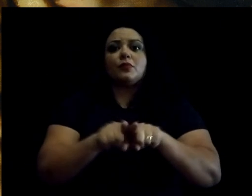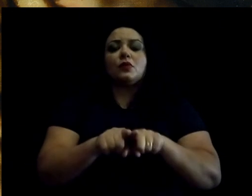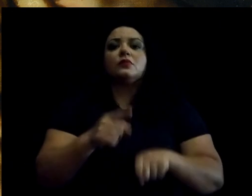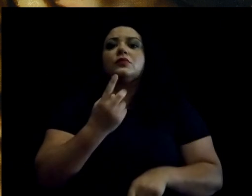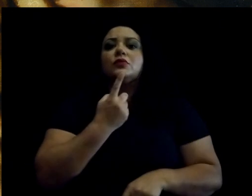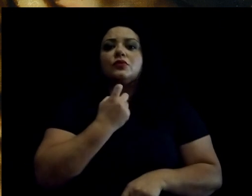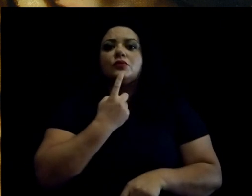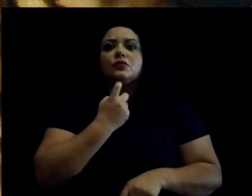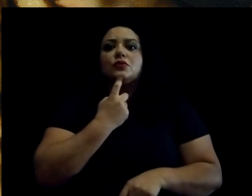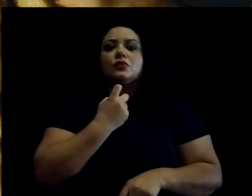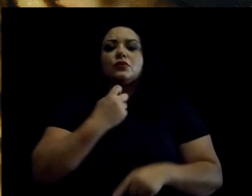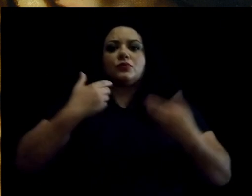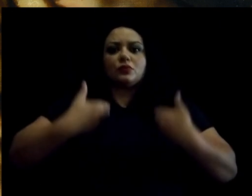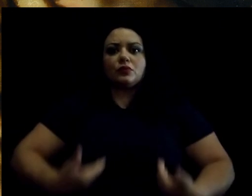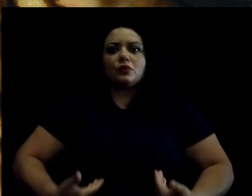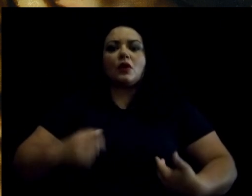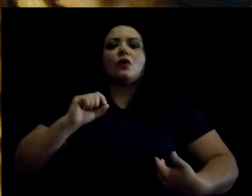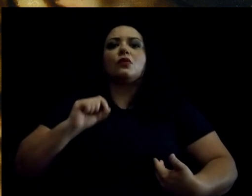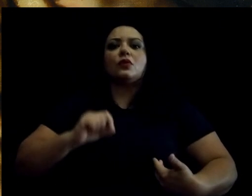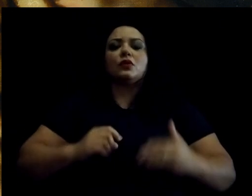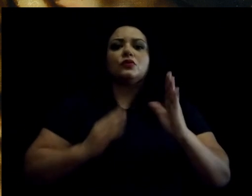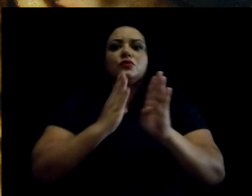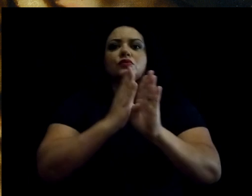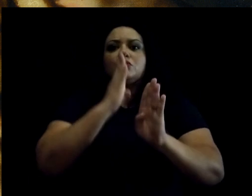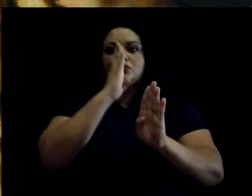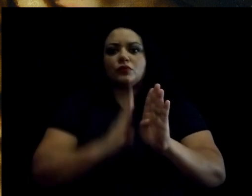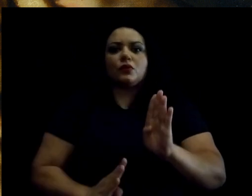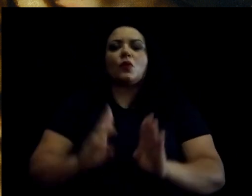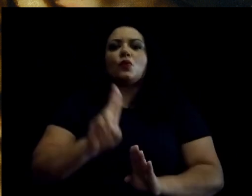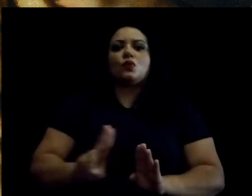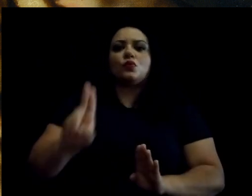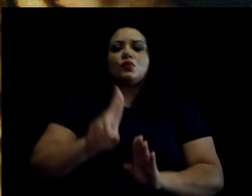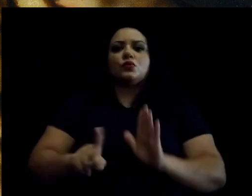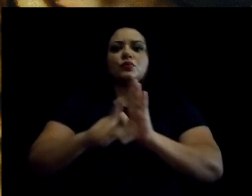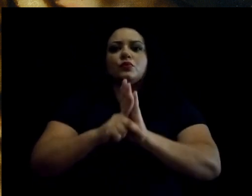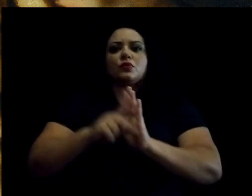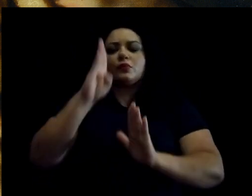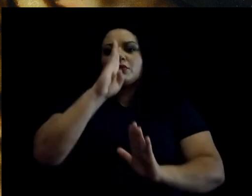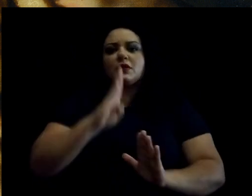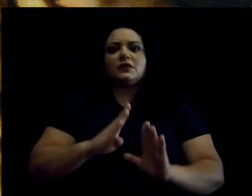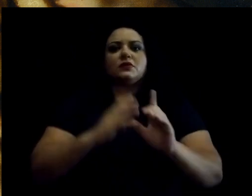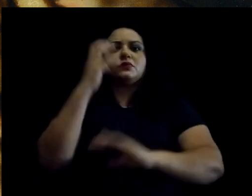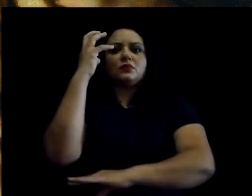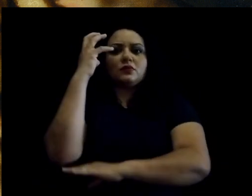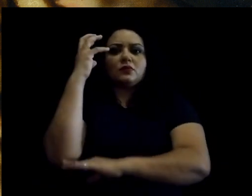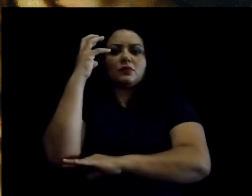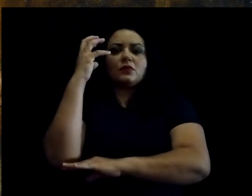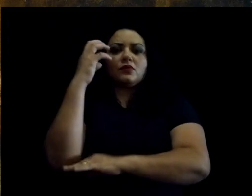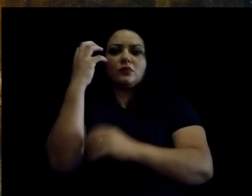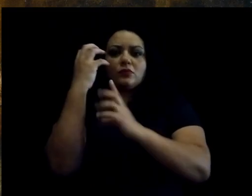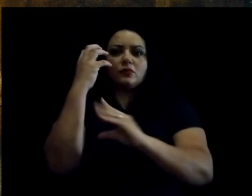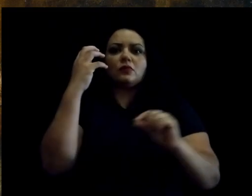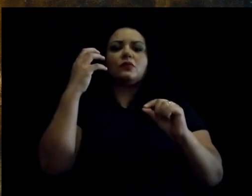vermelho das vestes ao centro só foi possível após a descoberta do Brasil, e o uso dos pigmentos brasis da famosa árvore